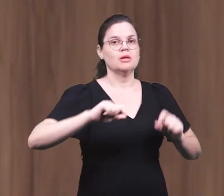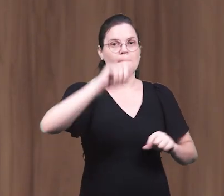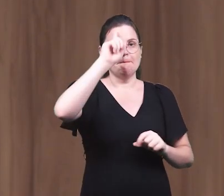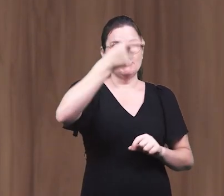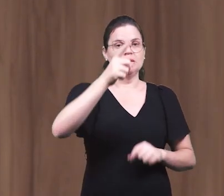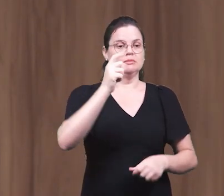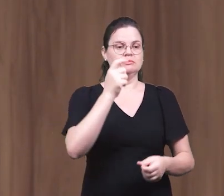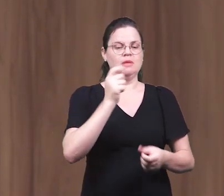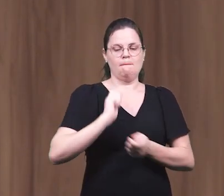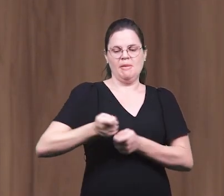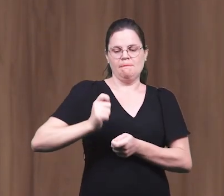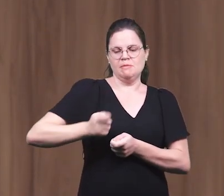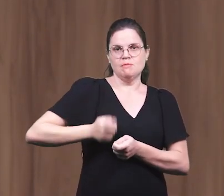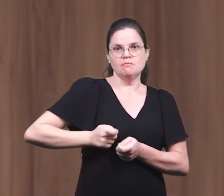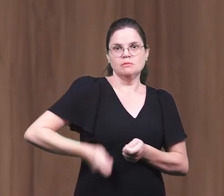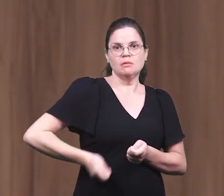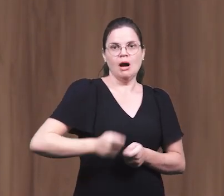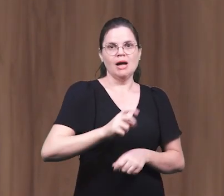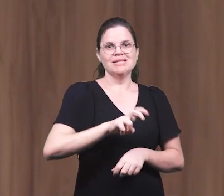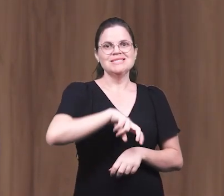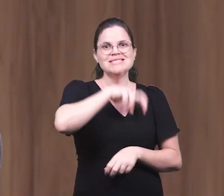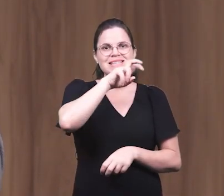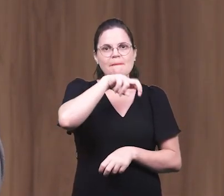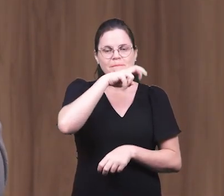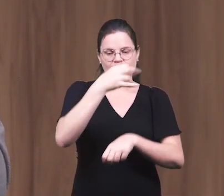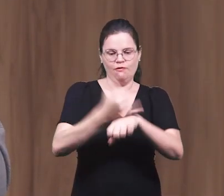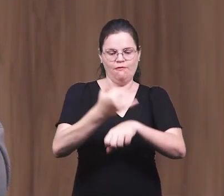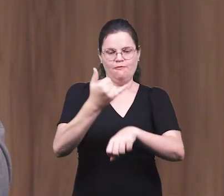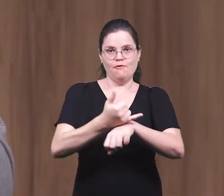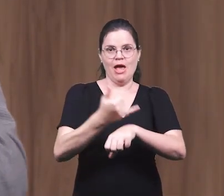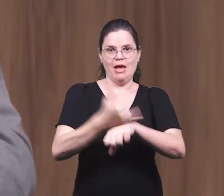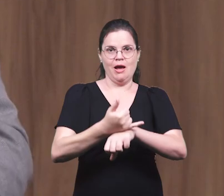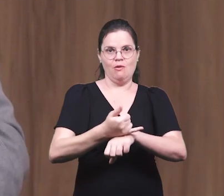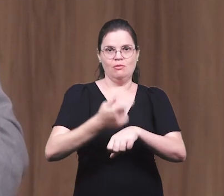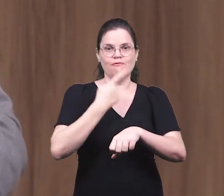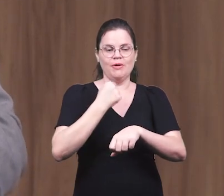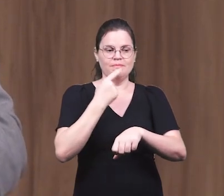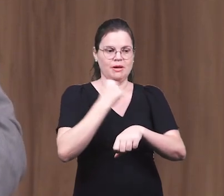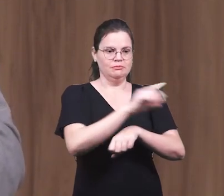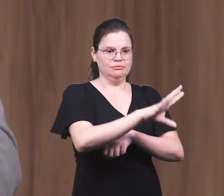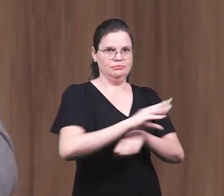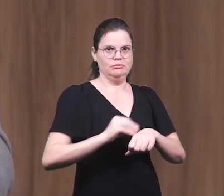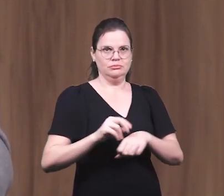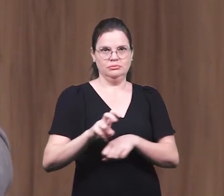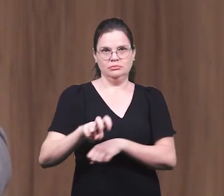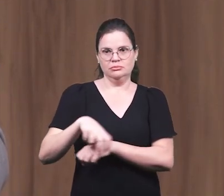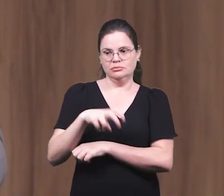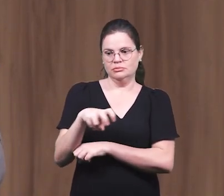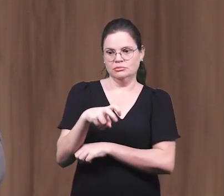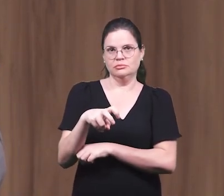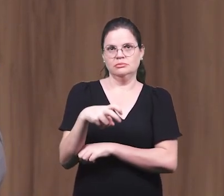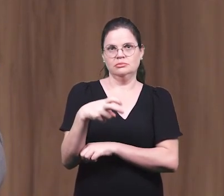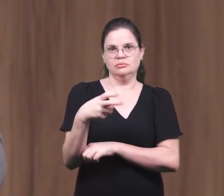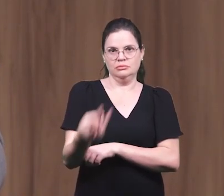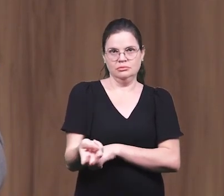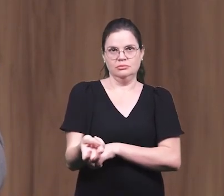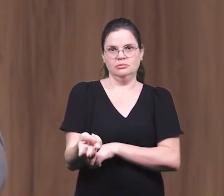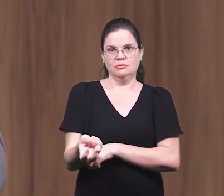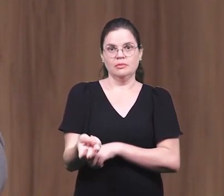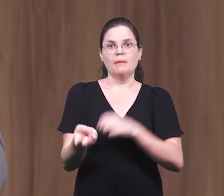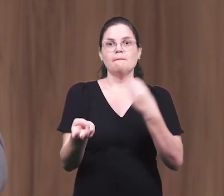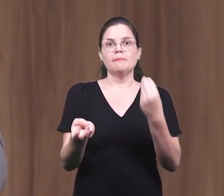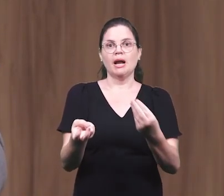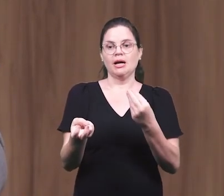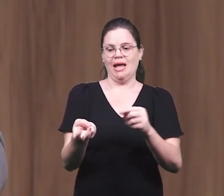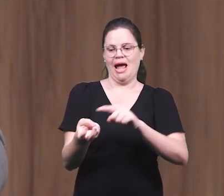serpente de metal e colocar numa haste, para as pessoas olharem para aquela serpente. Sabe por quê? Deus agora fala, vocês vão ter que se conscientizar do